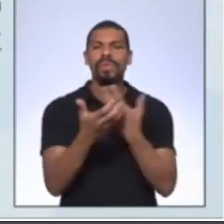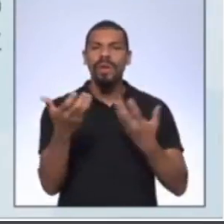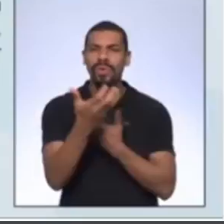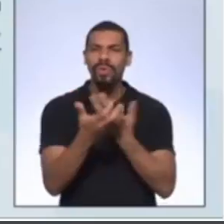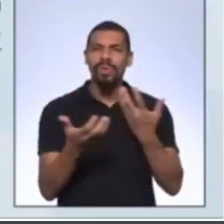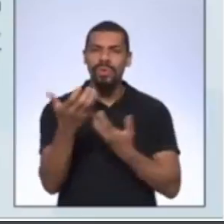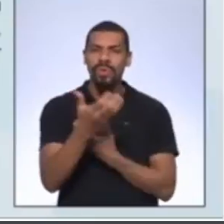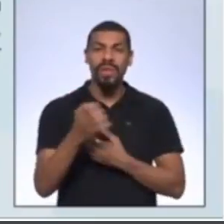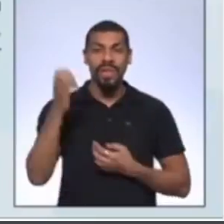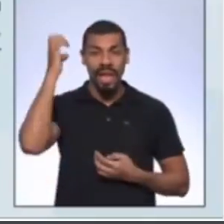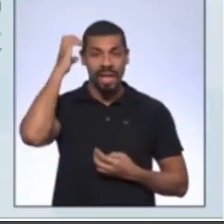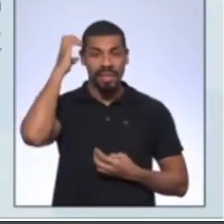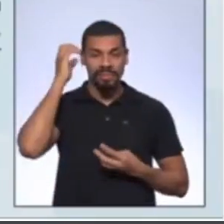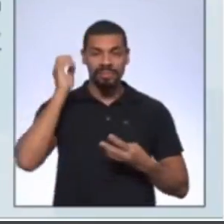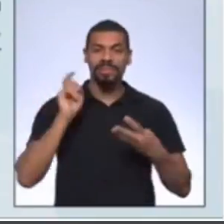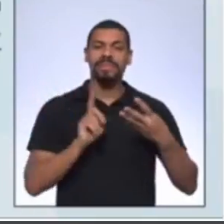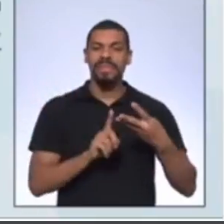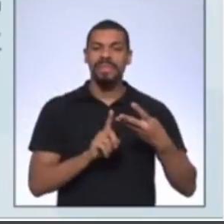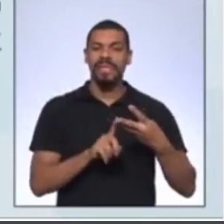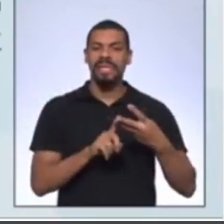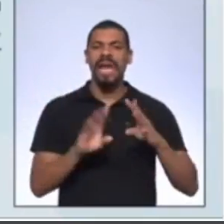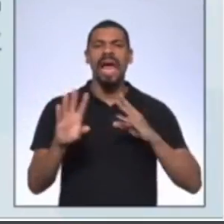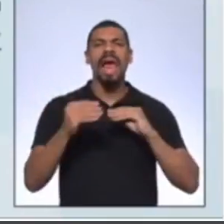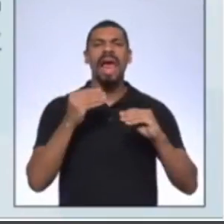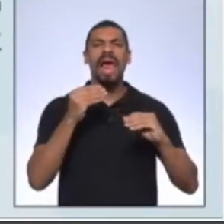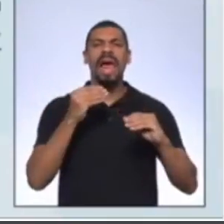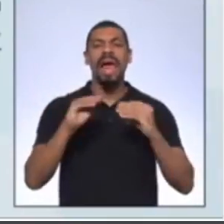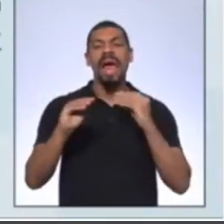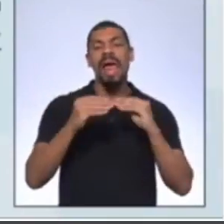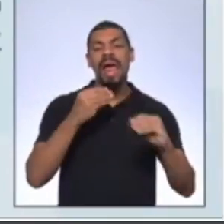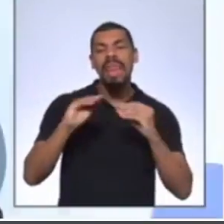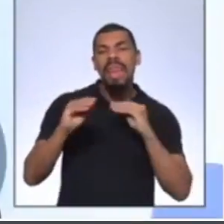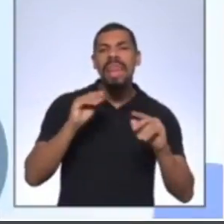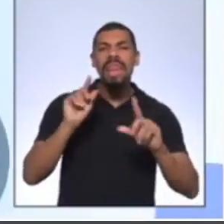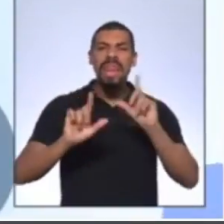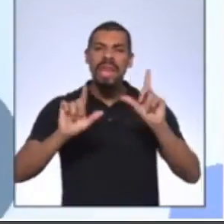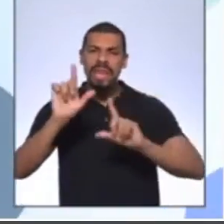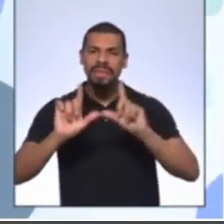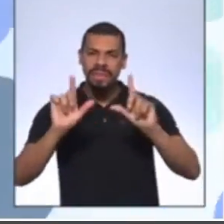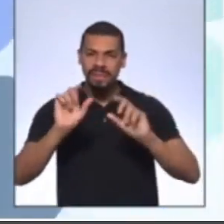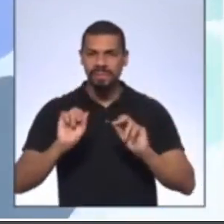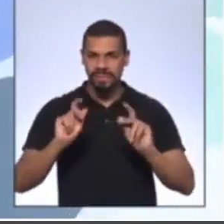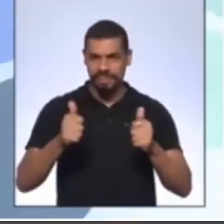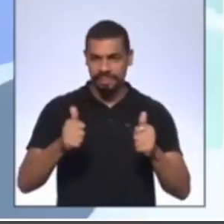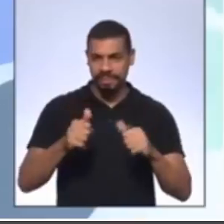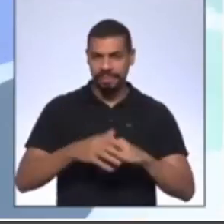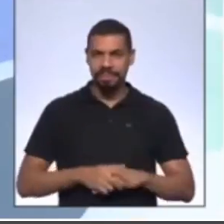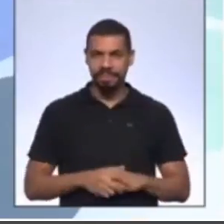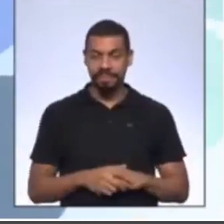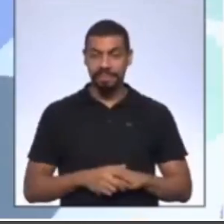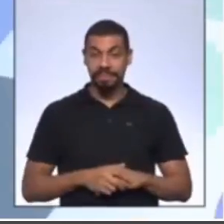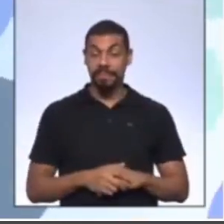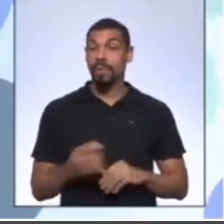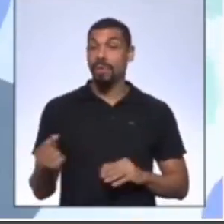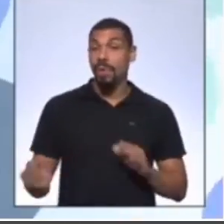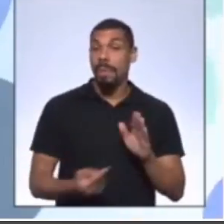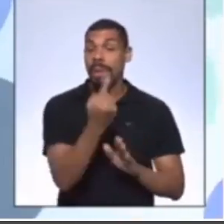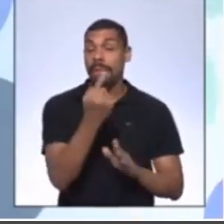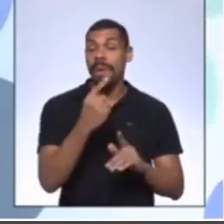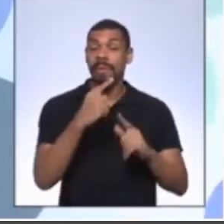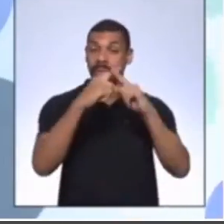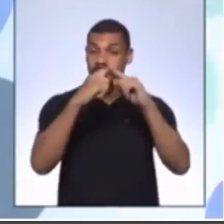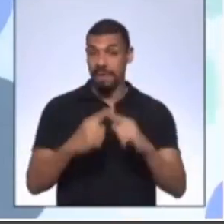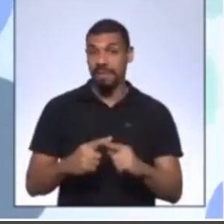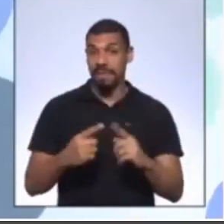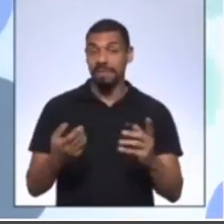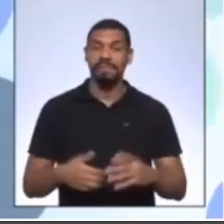segundo tema e o terceiro tema é a televisão declínio do rádio tá bom então esse é o nosso primeiro desafio da aula de